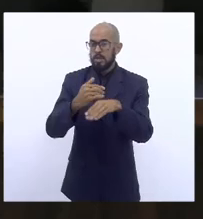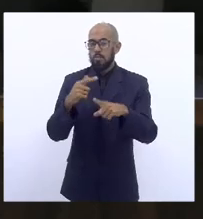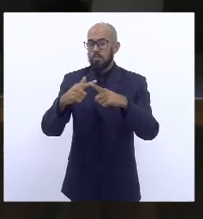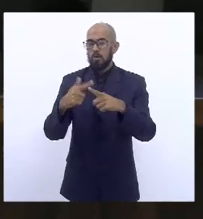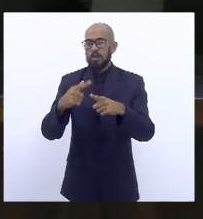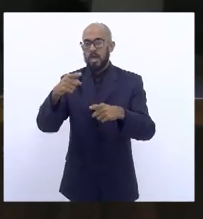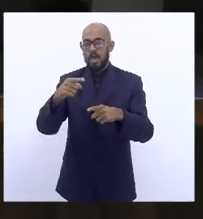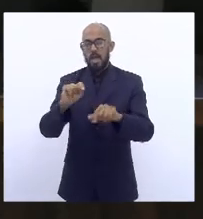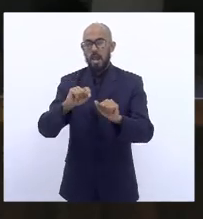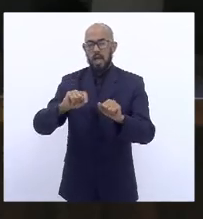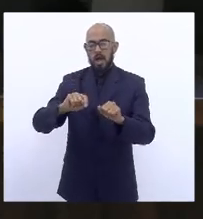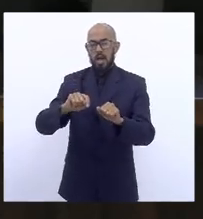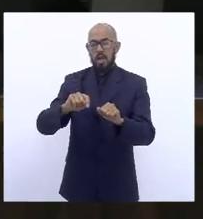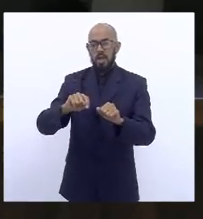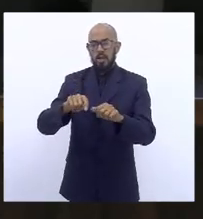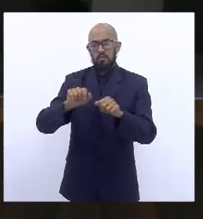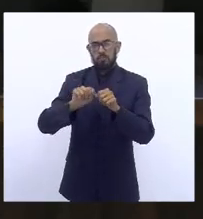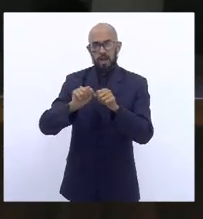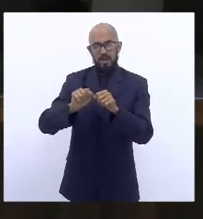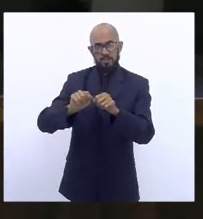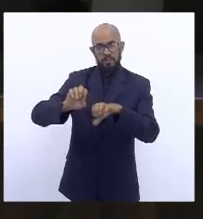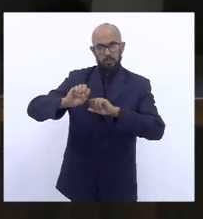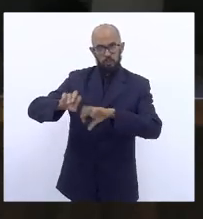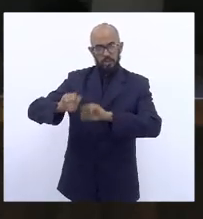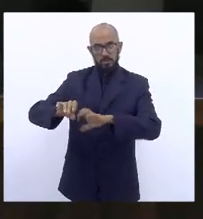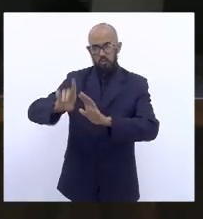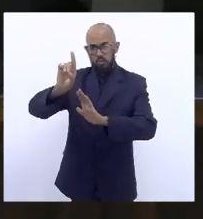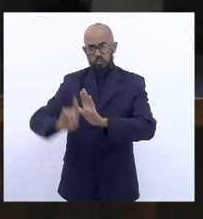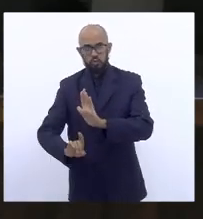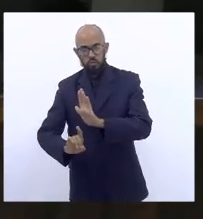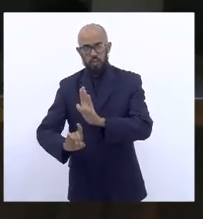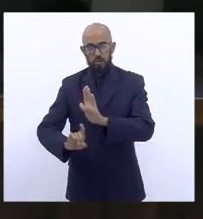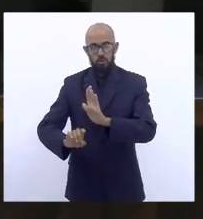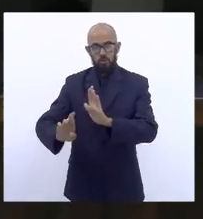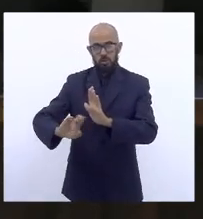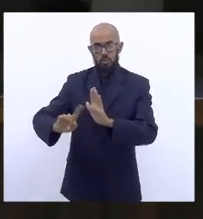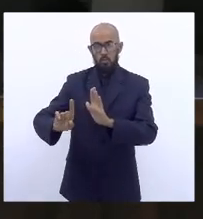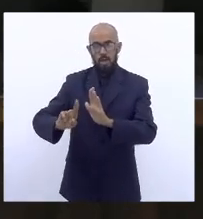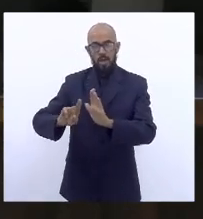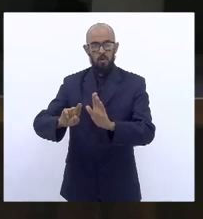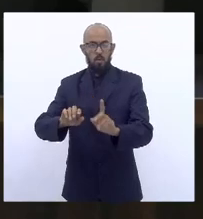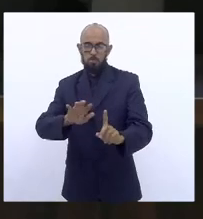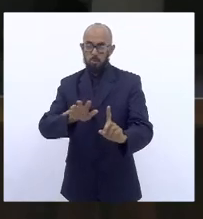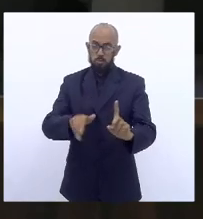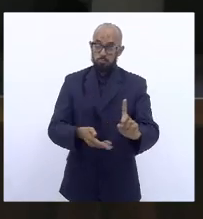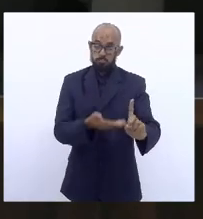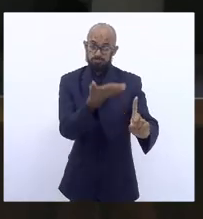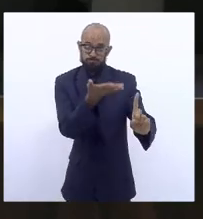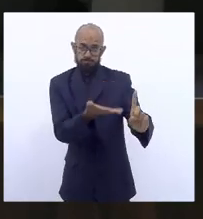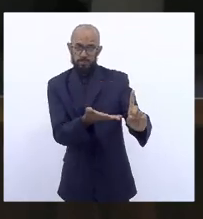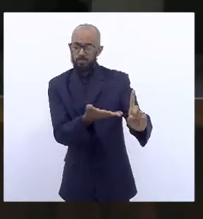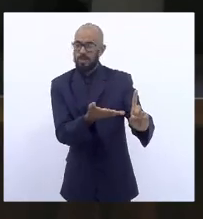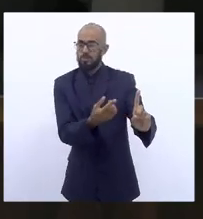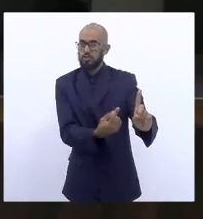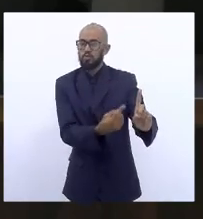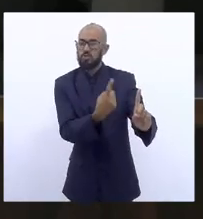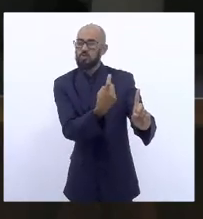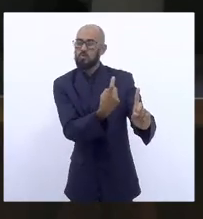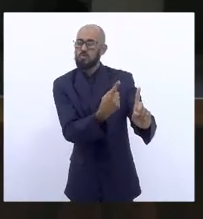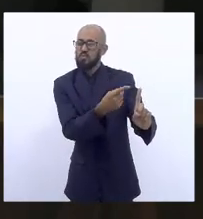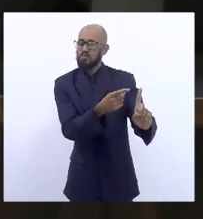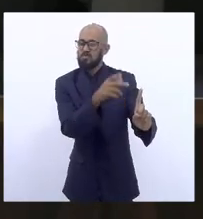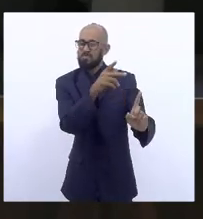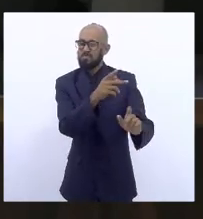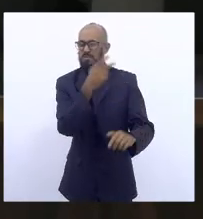isso nos traz para o campo da educação como um direito e não como um privilégio, como acentuou Anísio Teixeira em